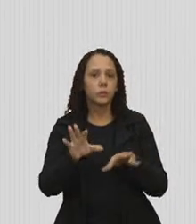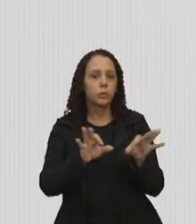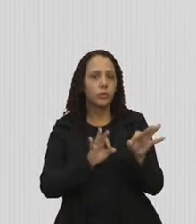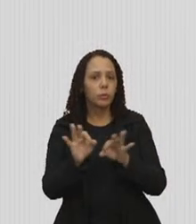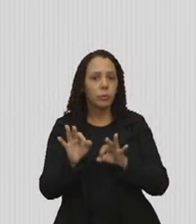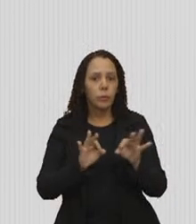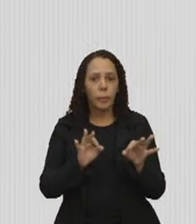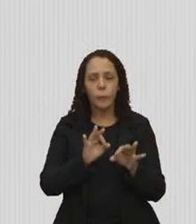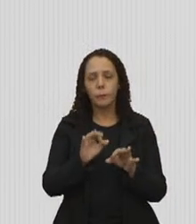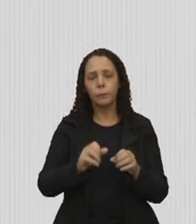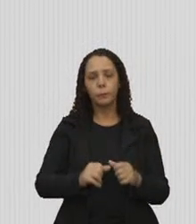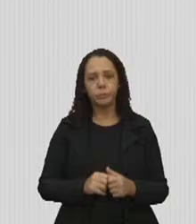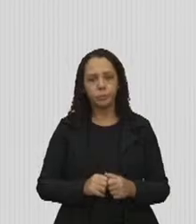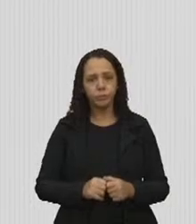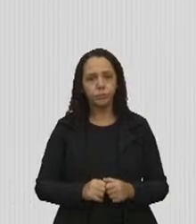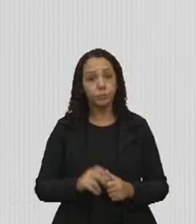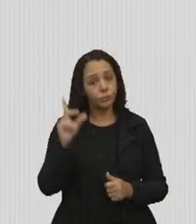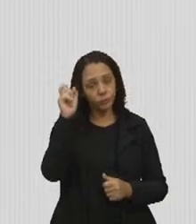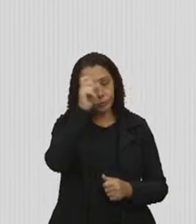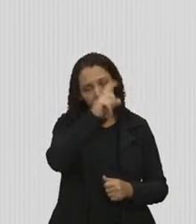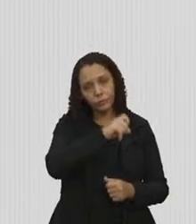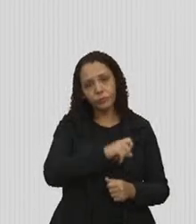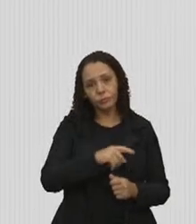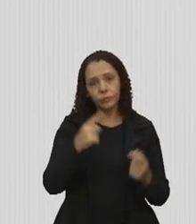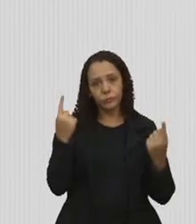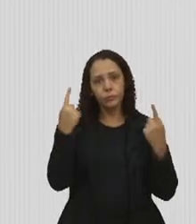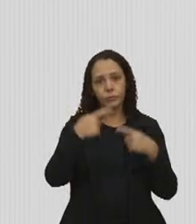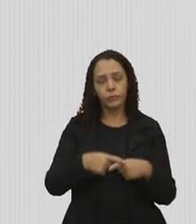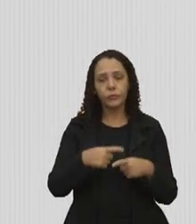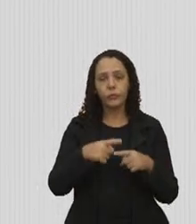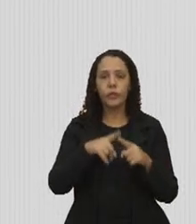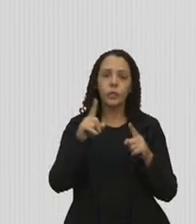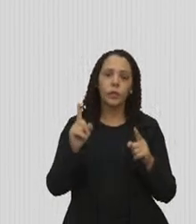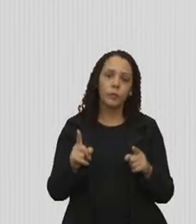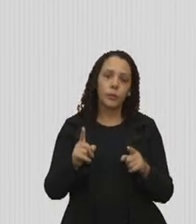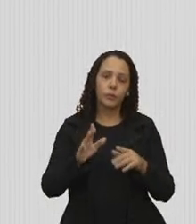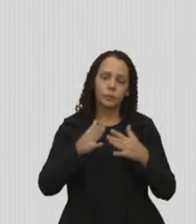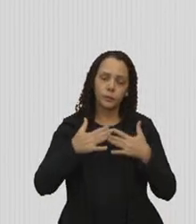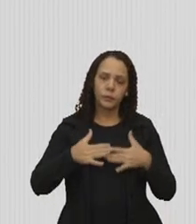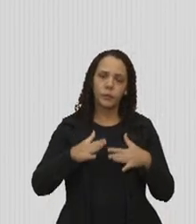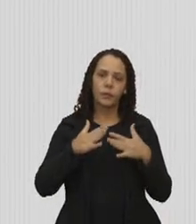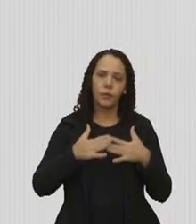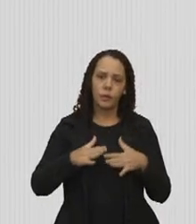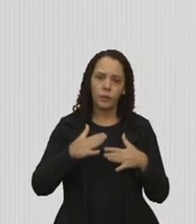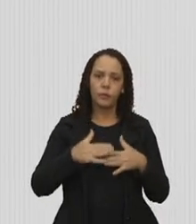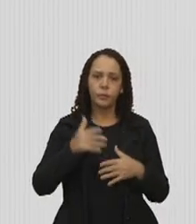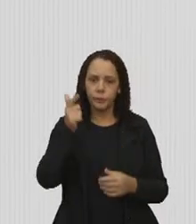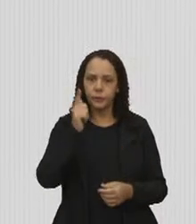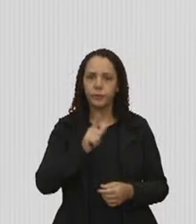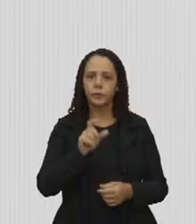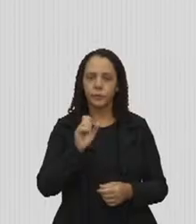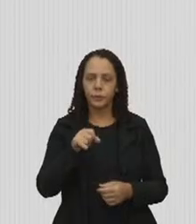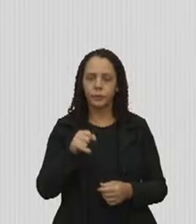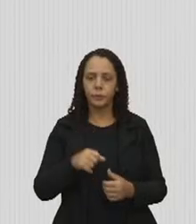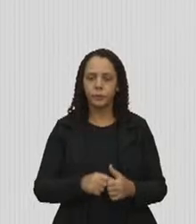tomar os prédios, né? Que é outro desafio. Mas uma coisa de cada vez, sempre, não é verdade?